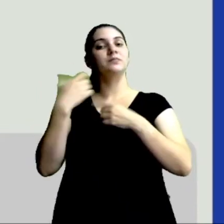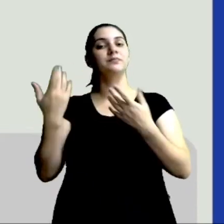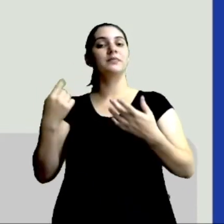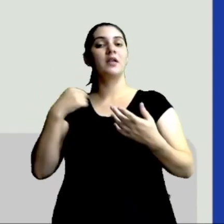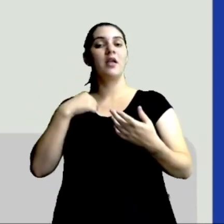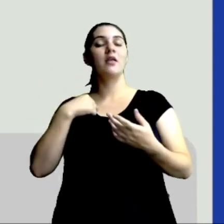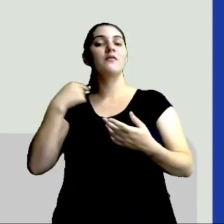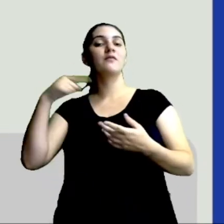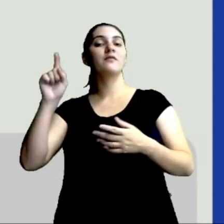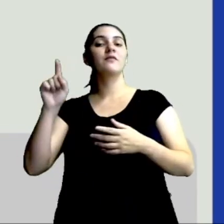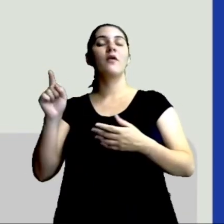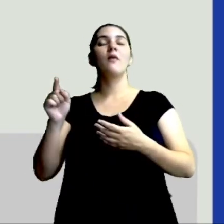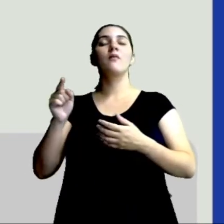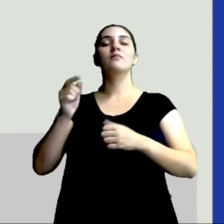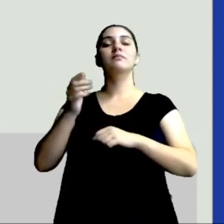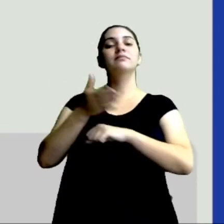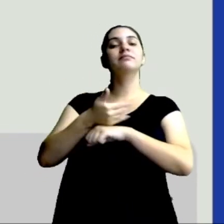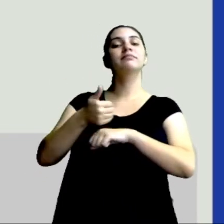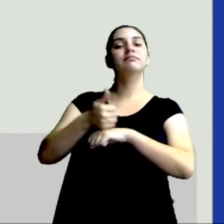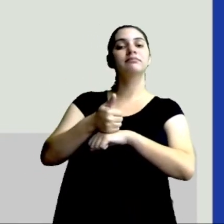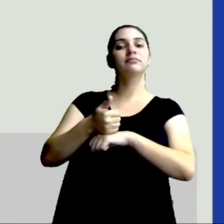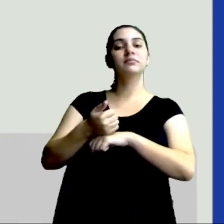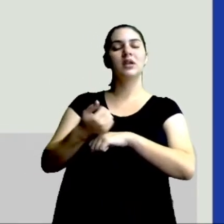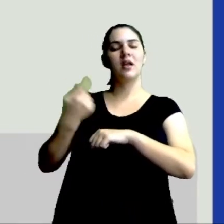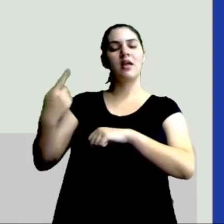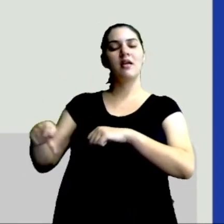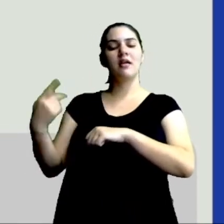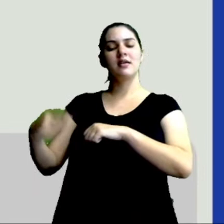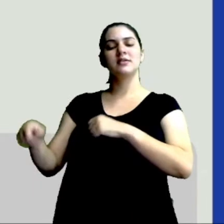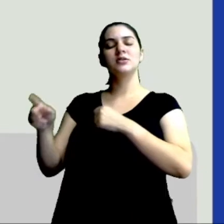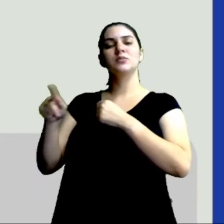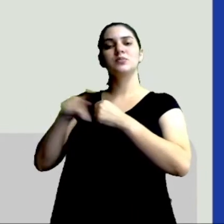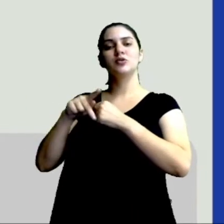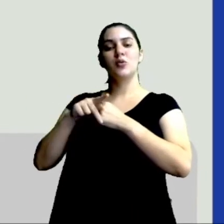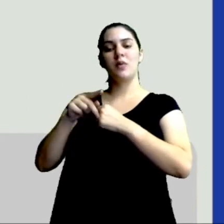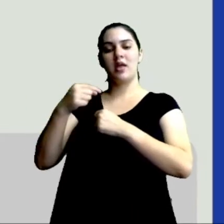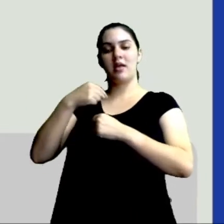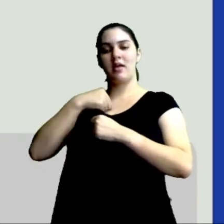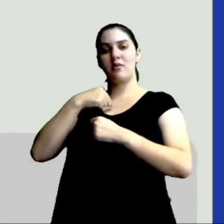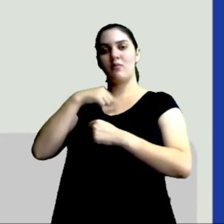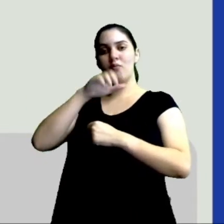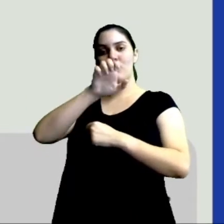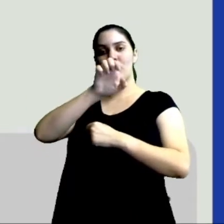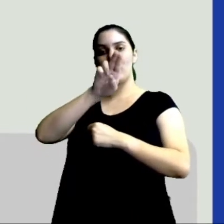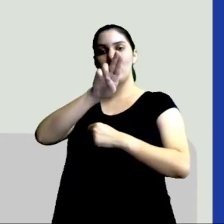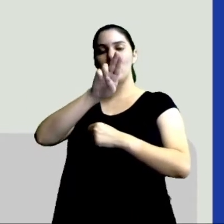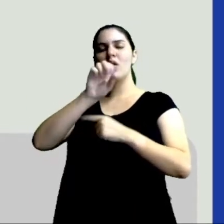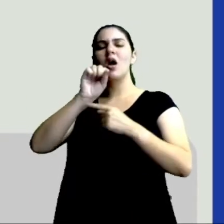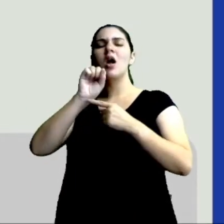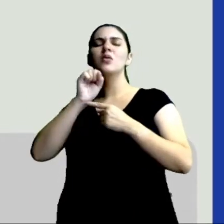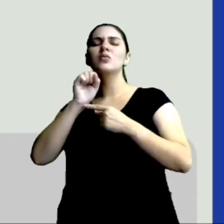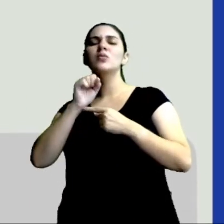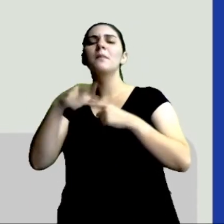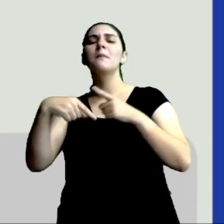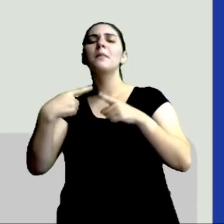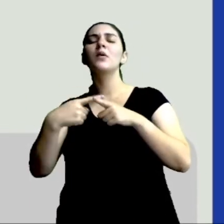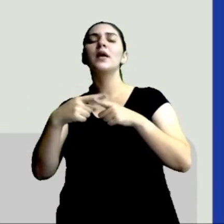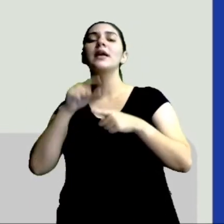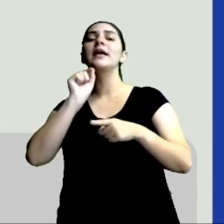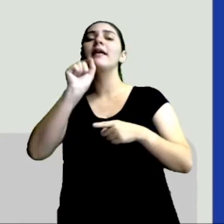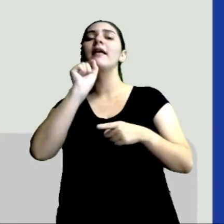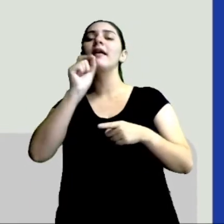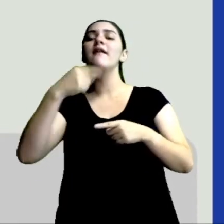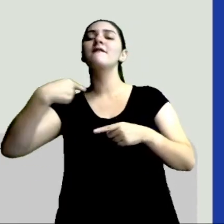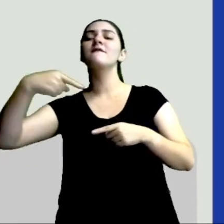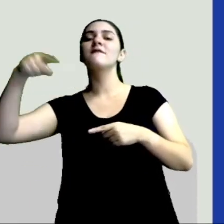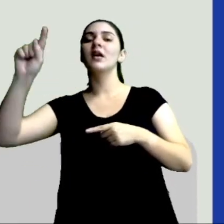eu vou ao parque. Então, esse pronome aí, eu, ele vai ser o sujeito, porque quem vai ao parque? No caso